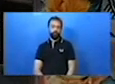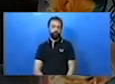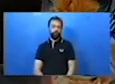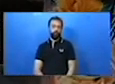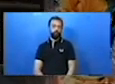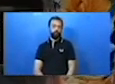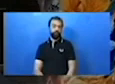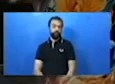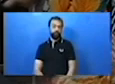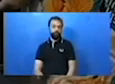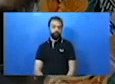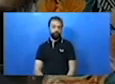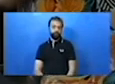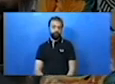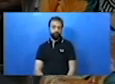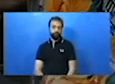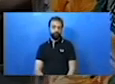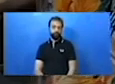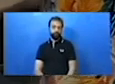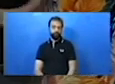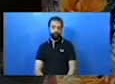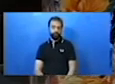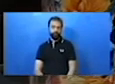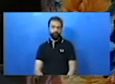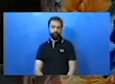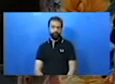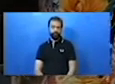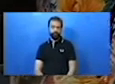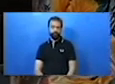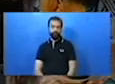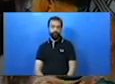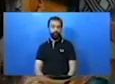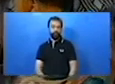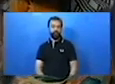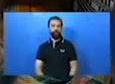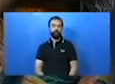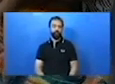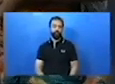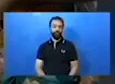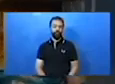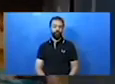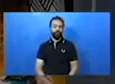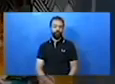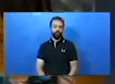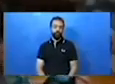2, 3, 4, 5, 6, 7, 8. Tranquilo?